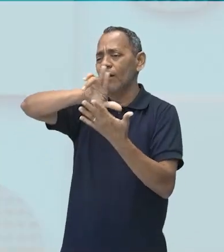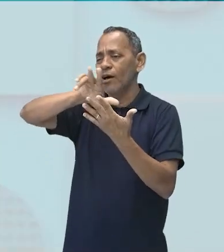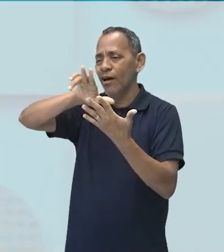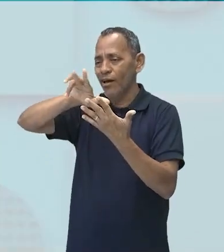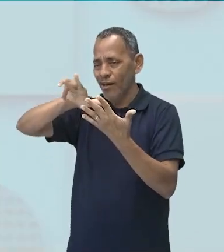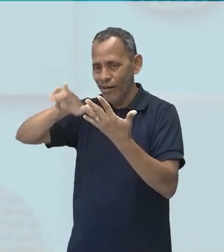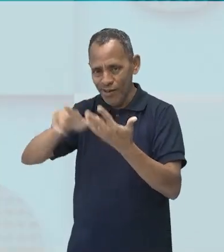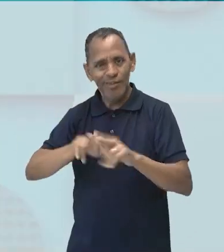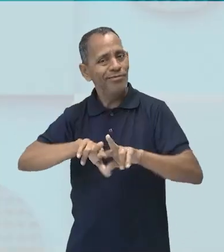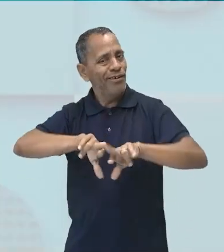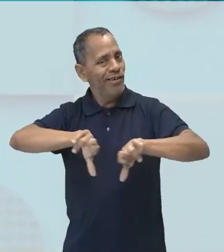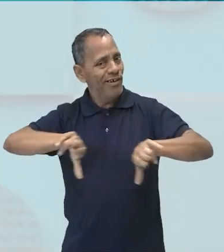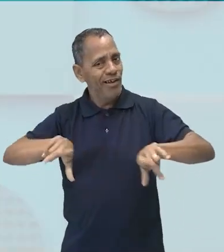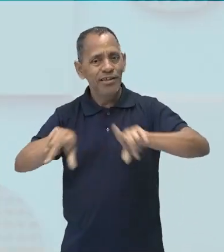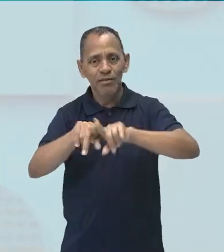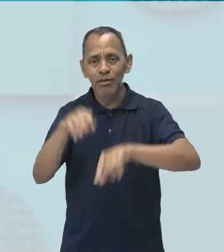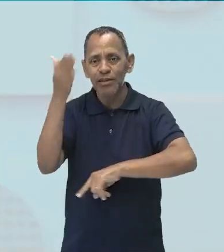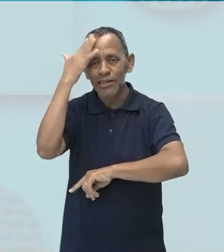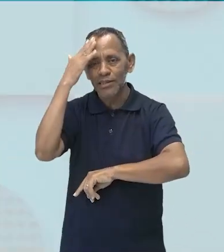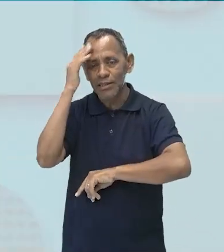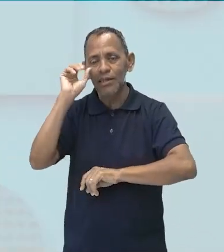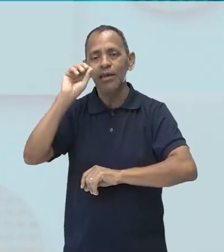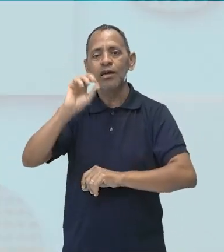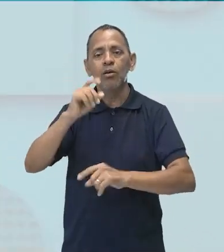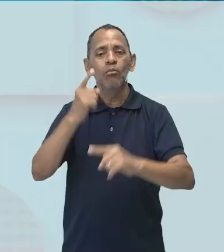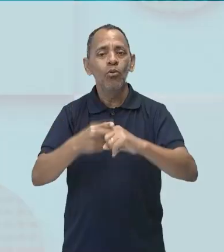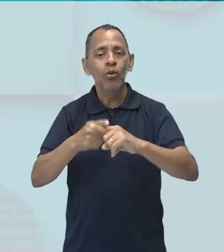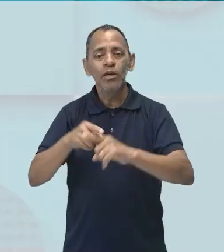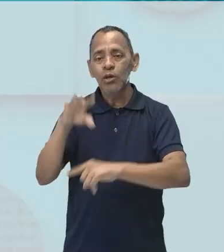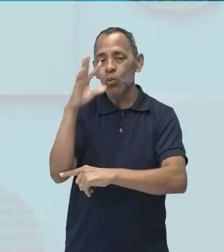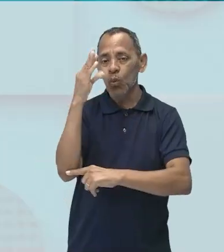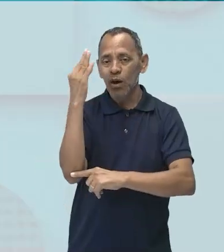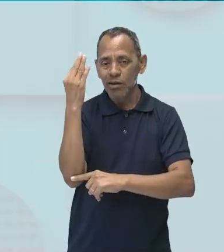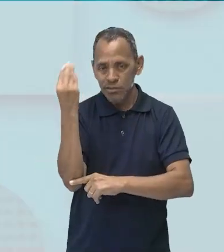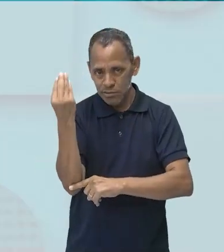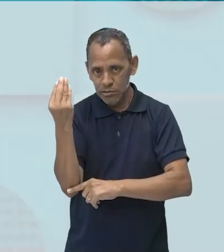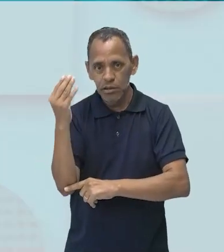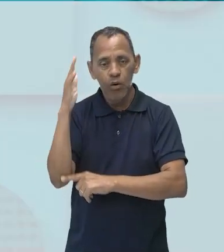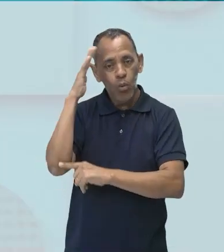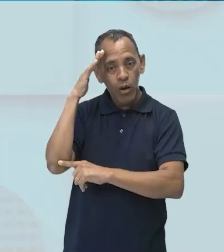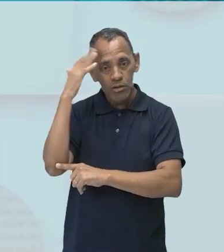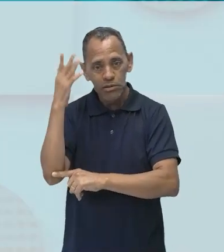fatores para entender o que aquele artista queria falar ao seu